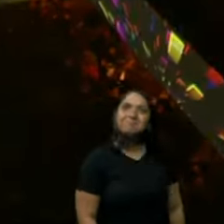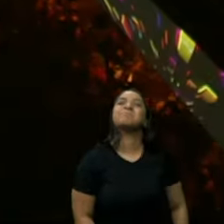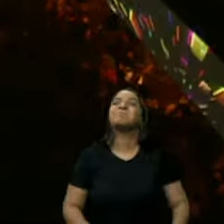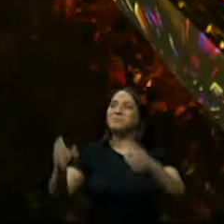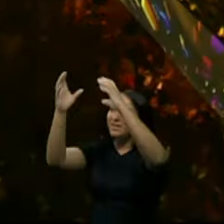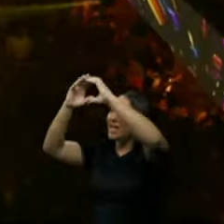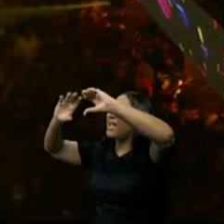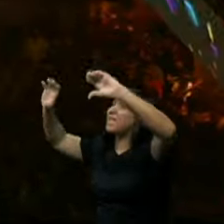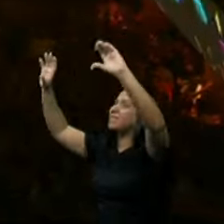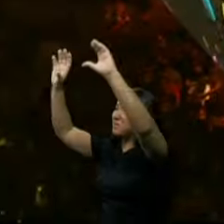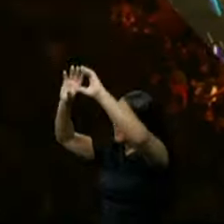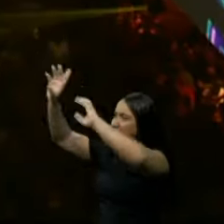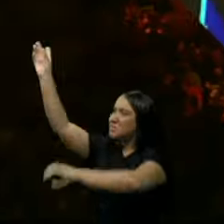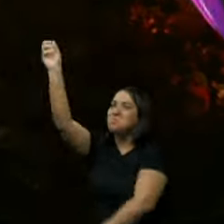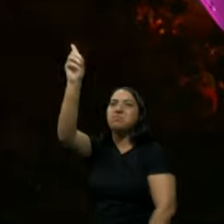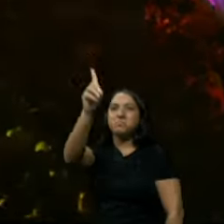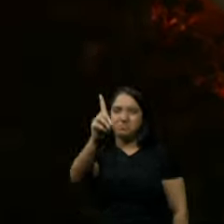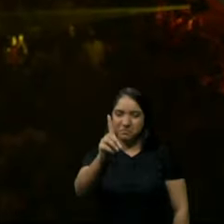E aí